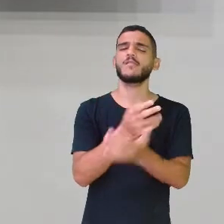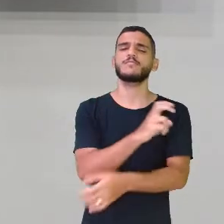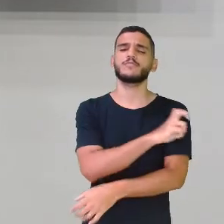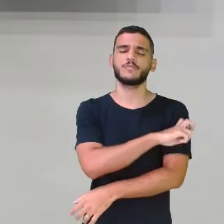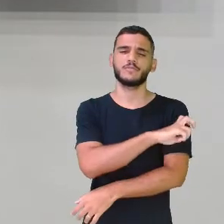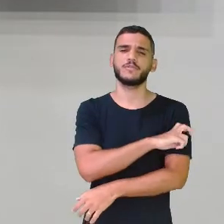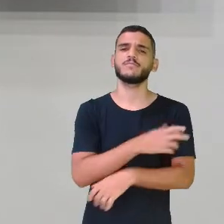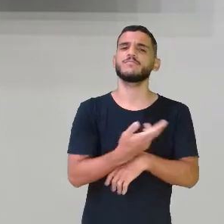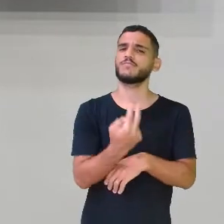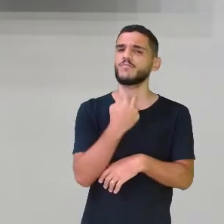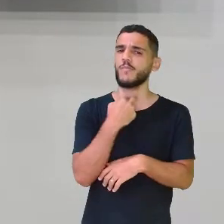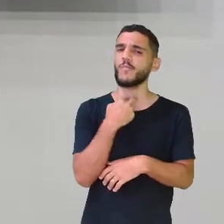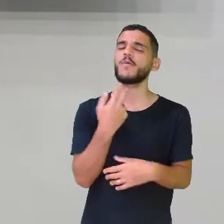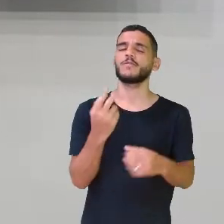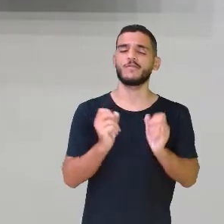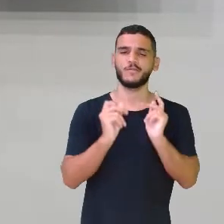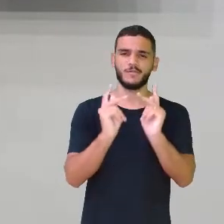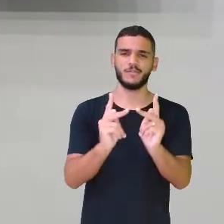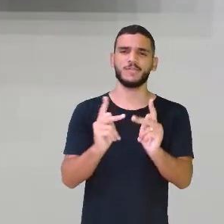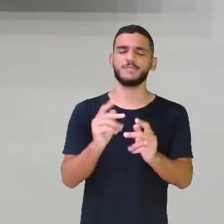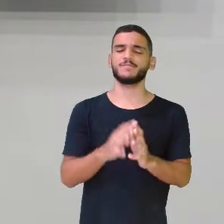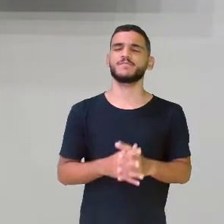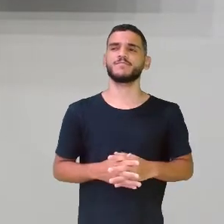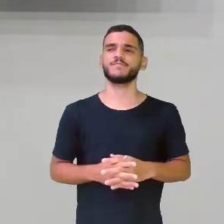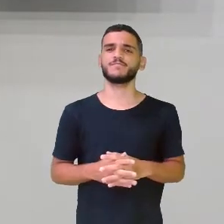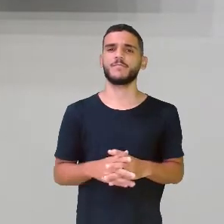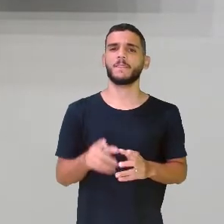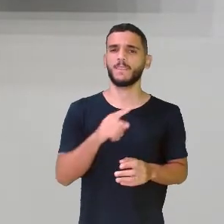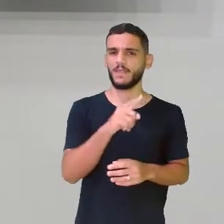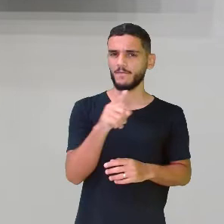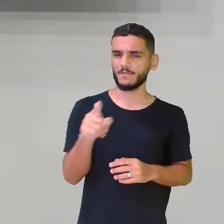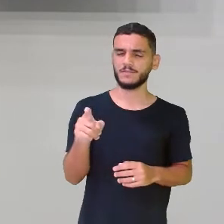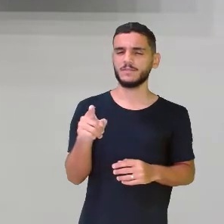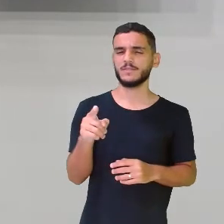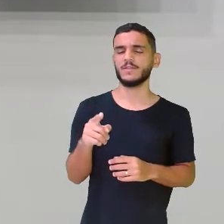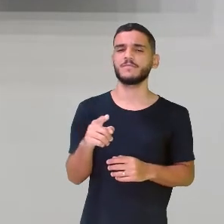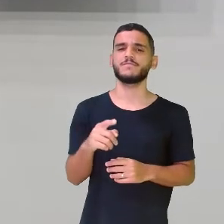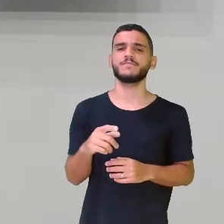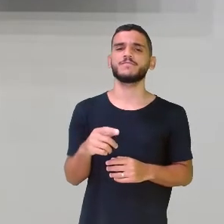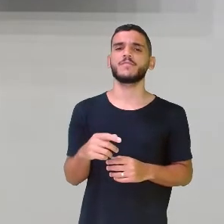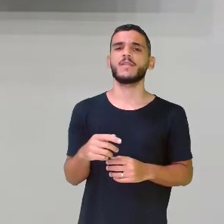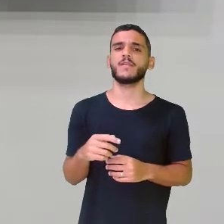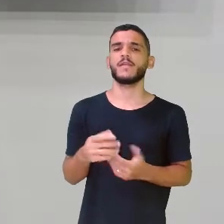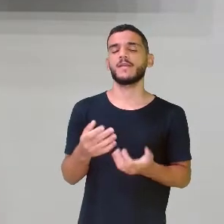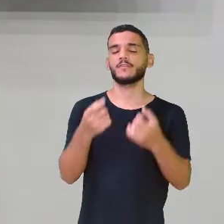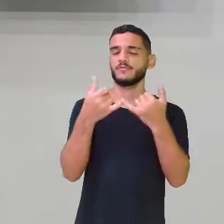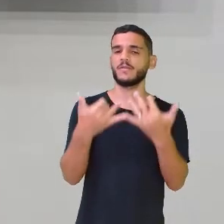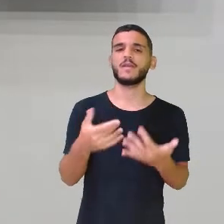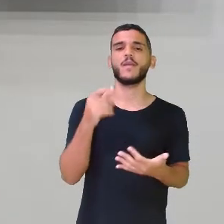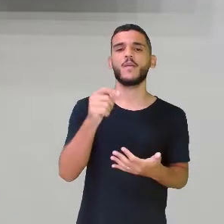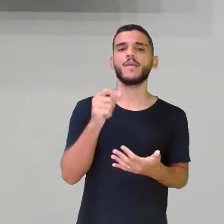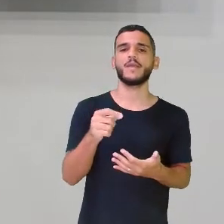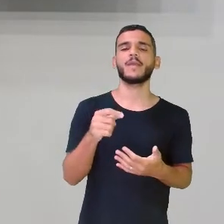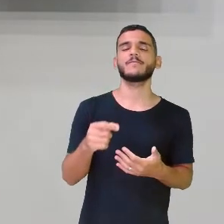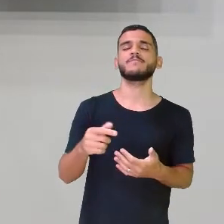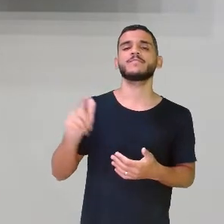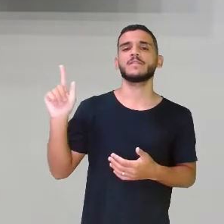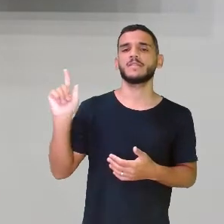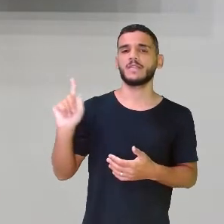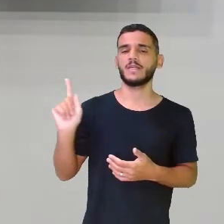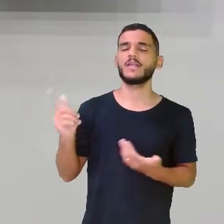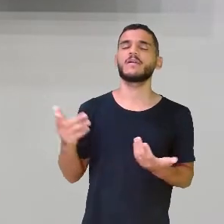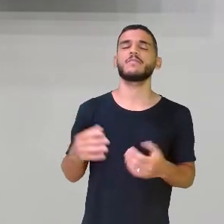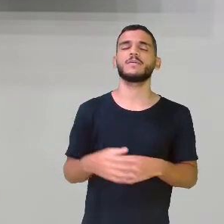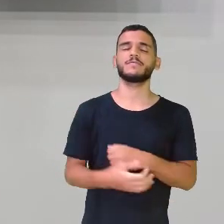ano, então não vai fazer isso. Quando você falar de grama, medida que eu estou